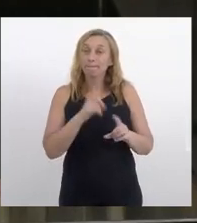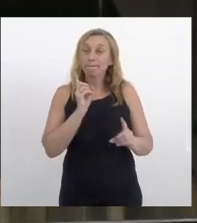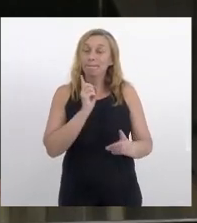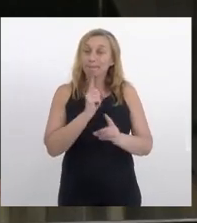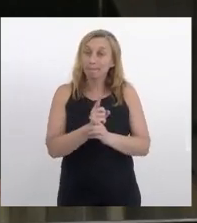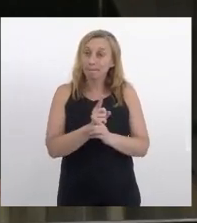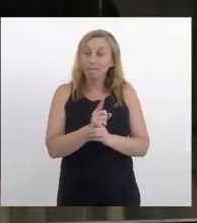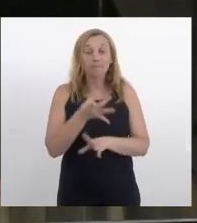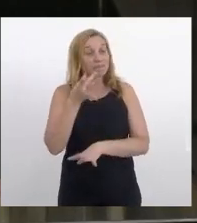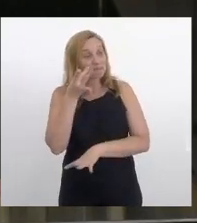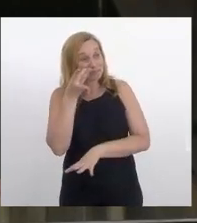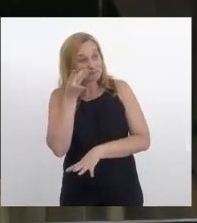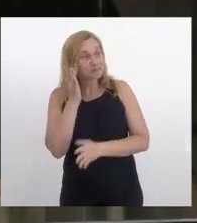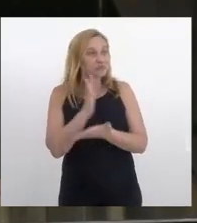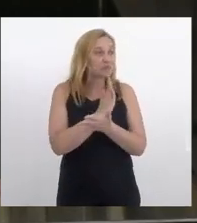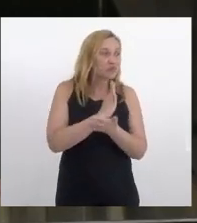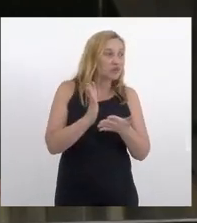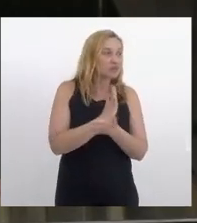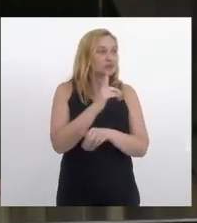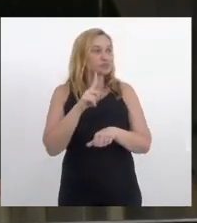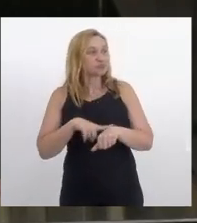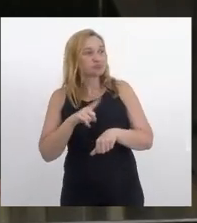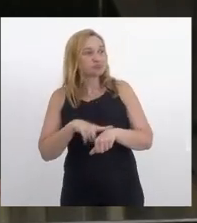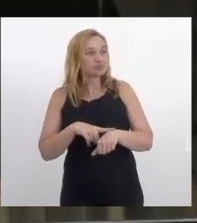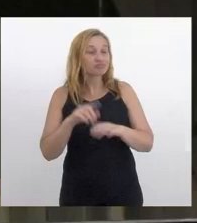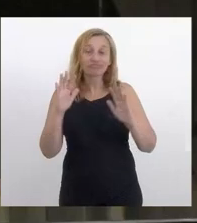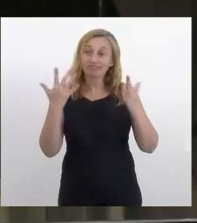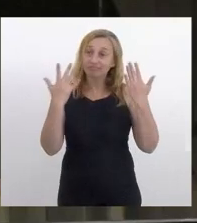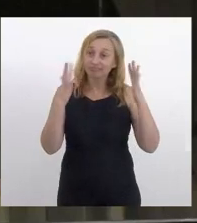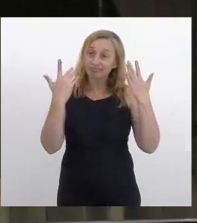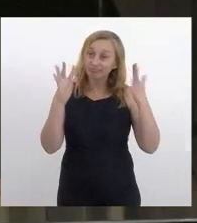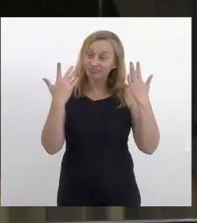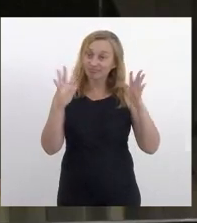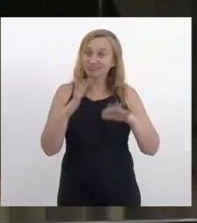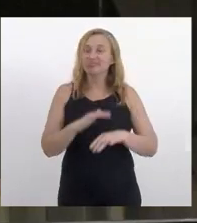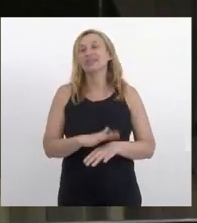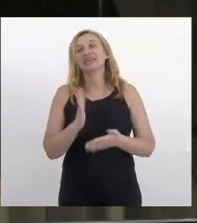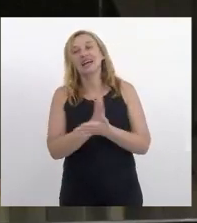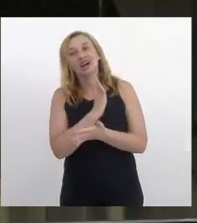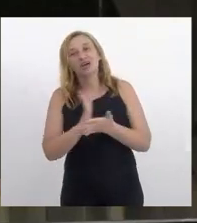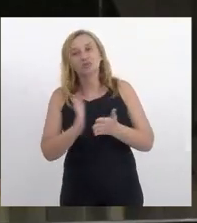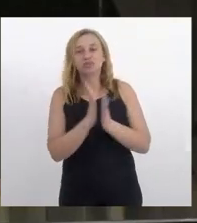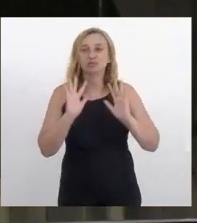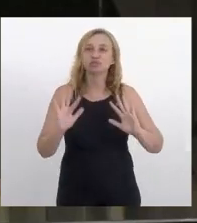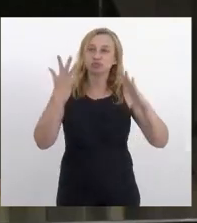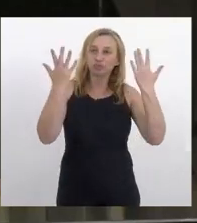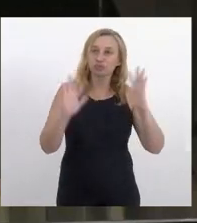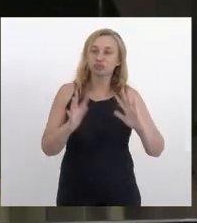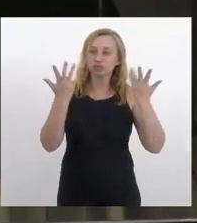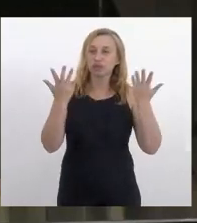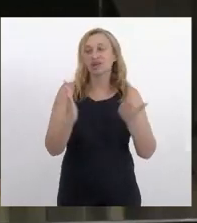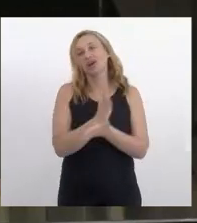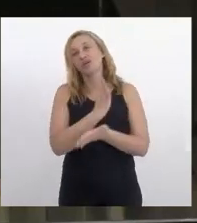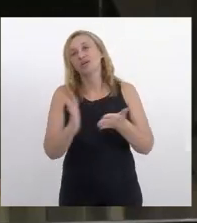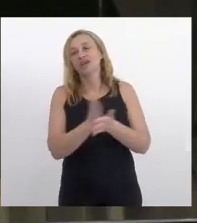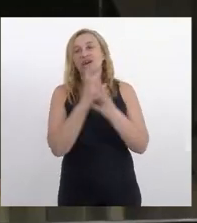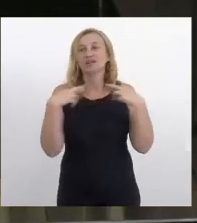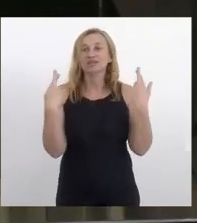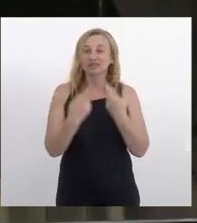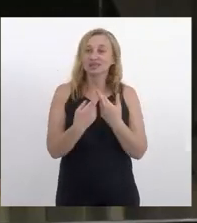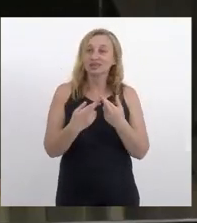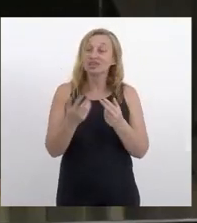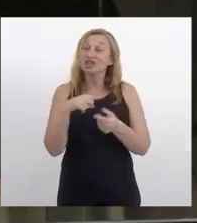né, presenciais, em alguns momentos, algumas celebrações, alguns eventos e também algumas reuniões. E